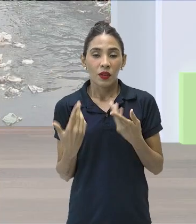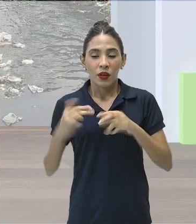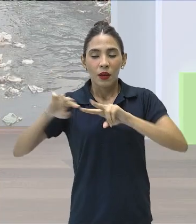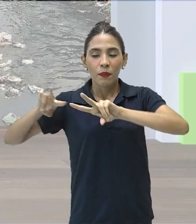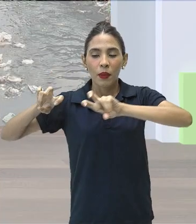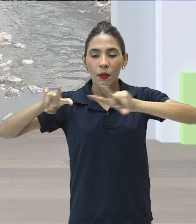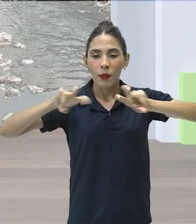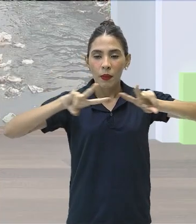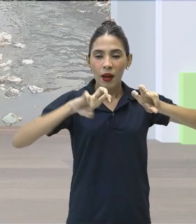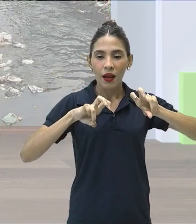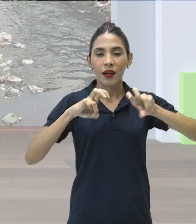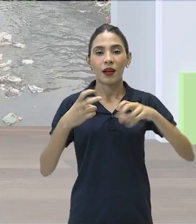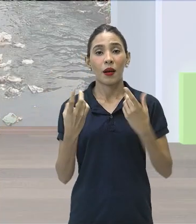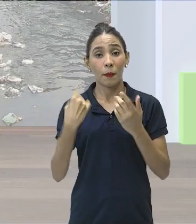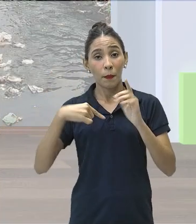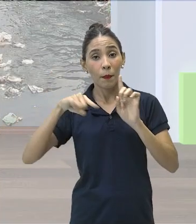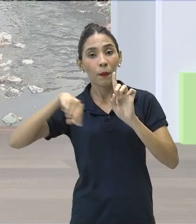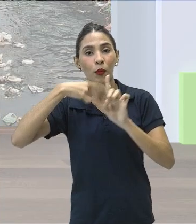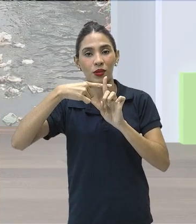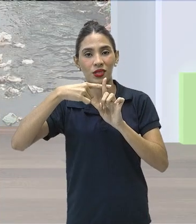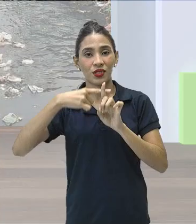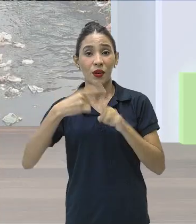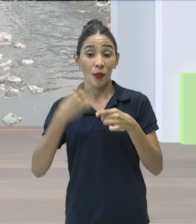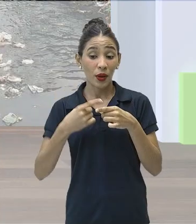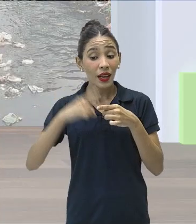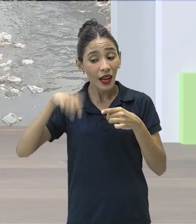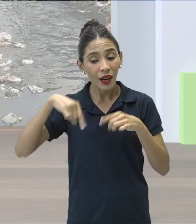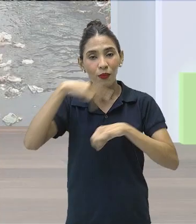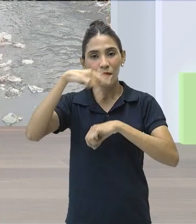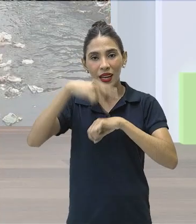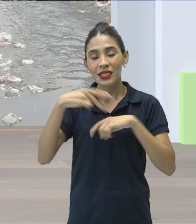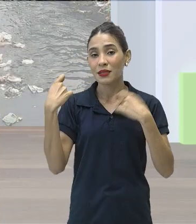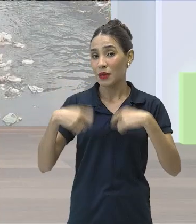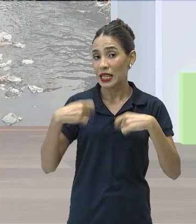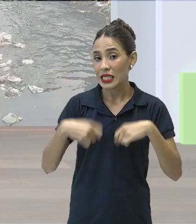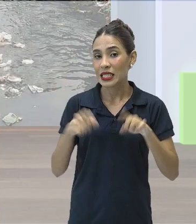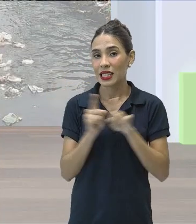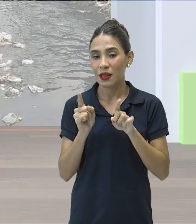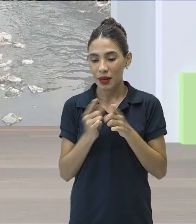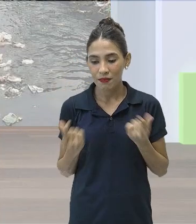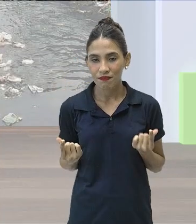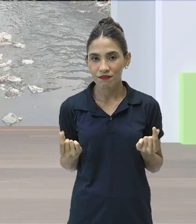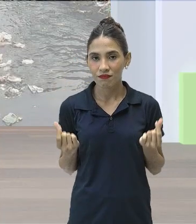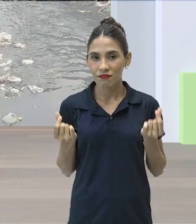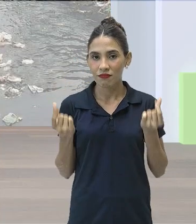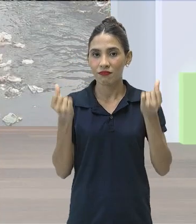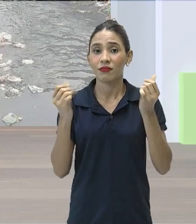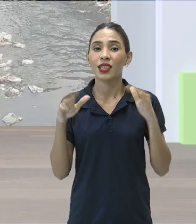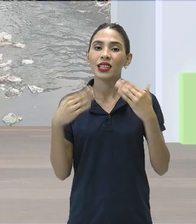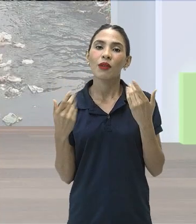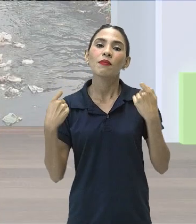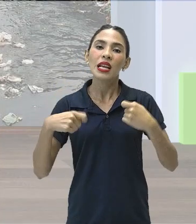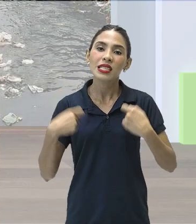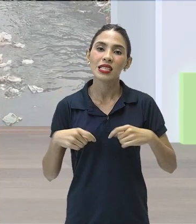explorando ela de forma positiva. É claro, porque é um país que precisa gerar economia, né? Então, a gente